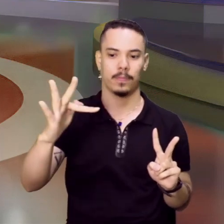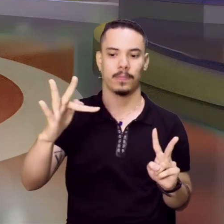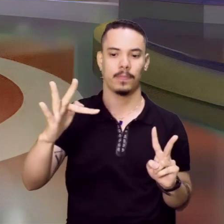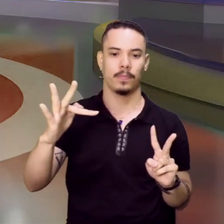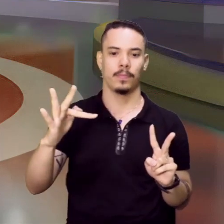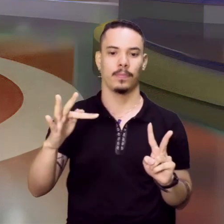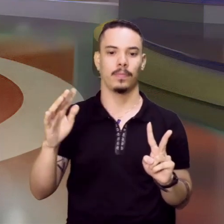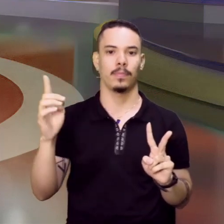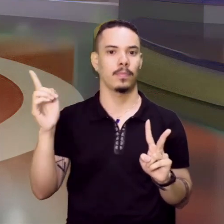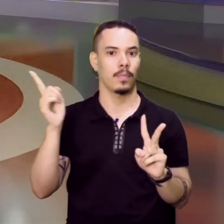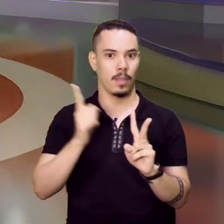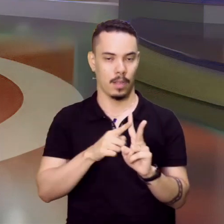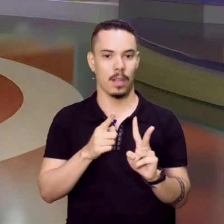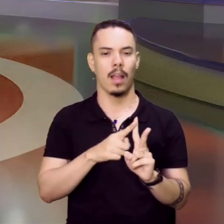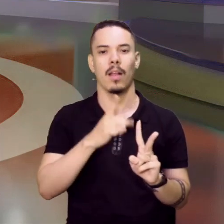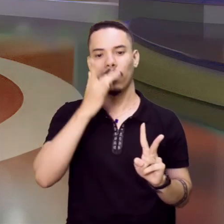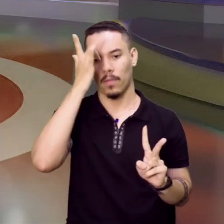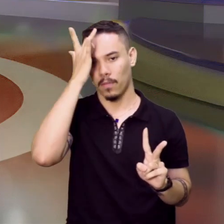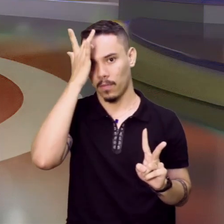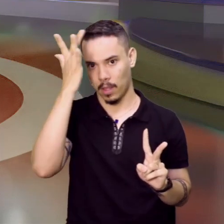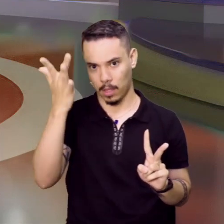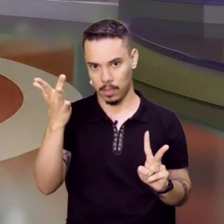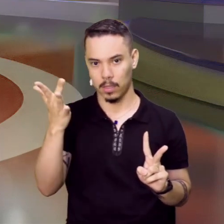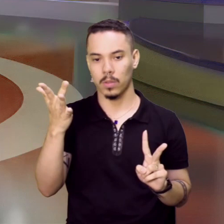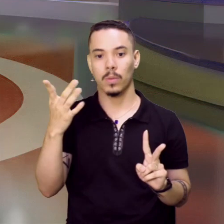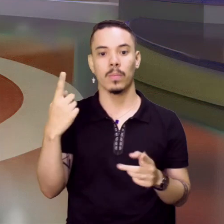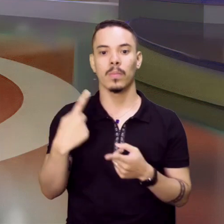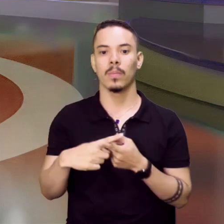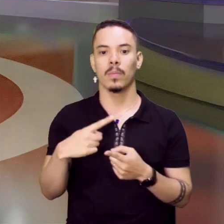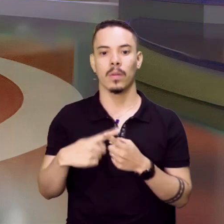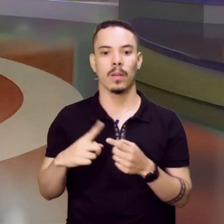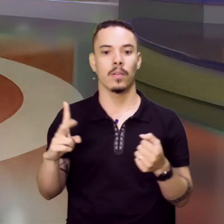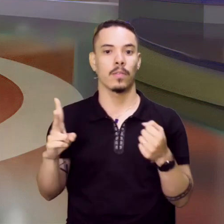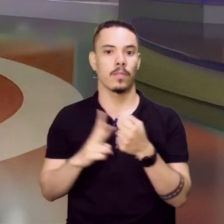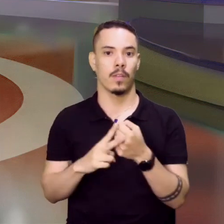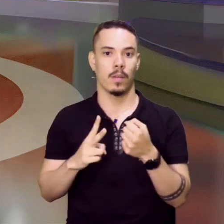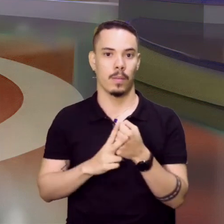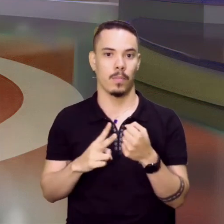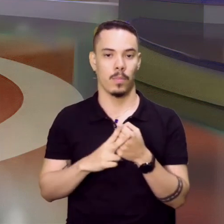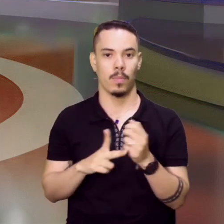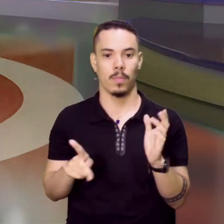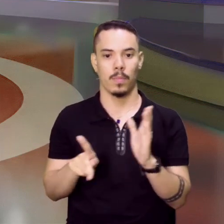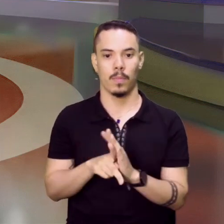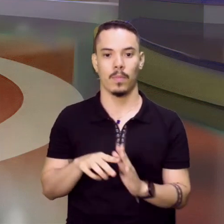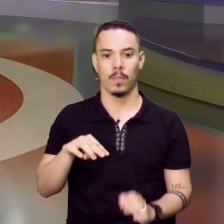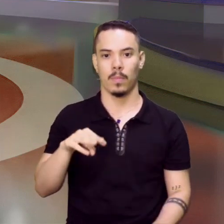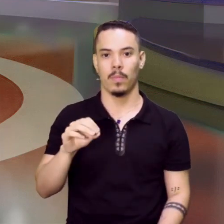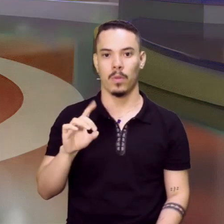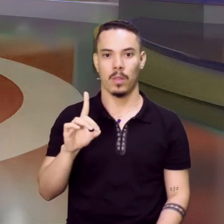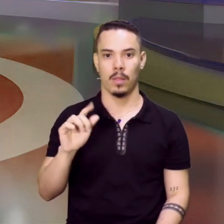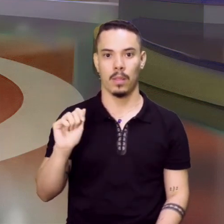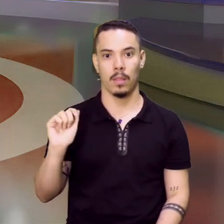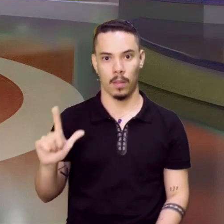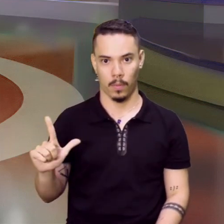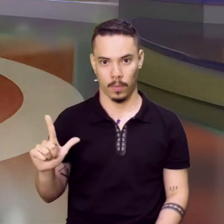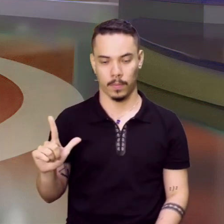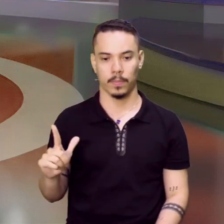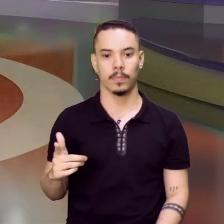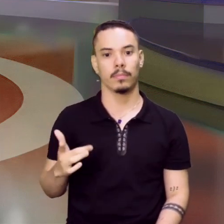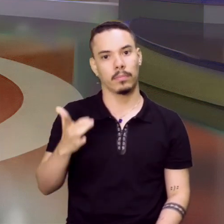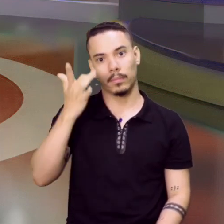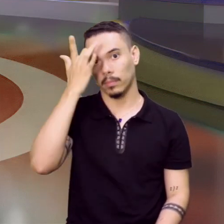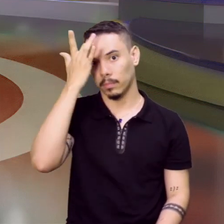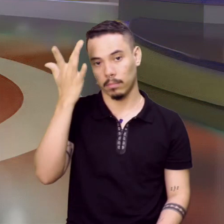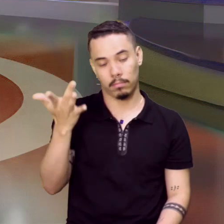com Will é muito fácil o Will ele é um verbo modal e por ser um verbo modal ele é